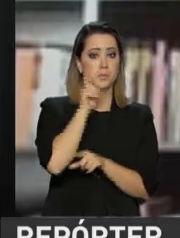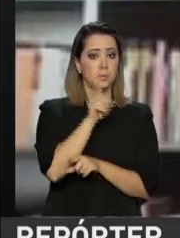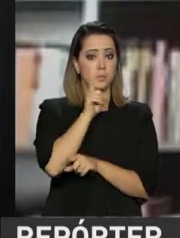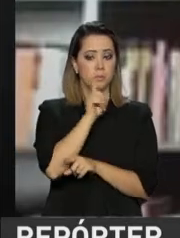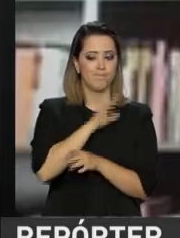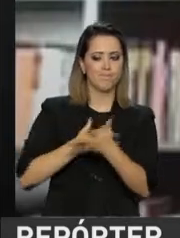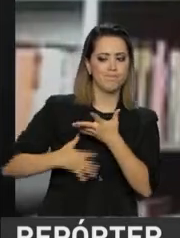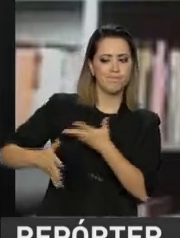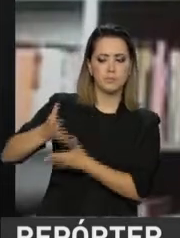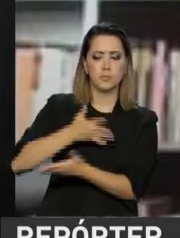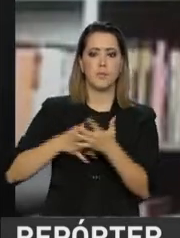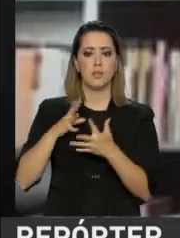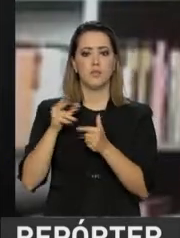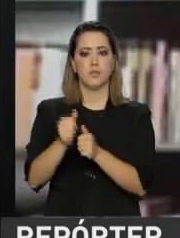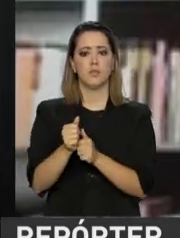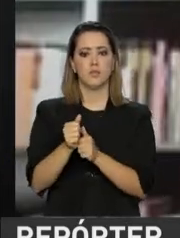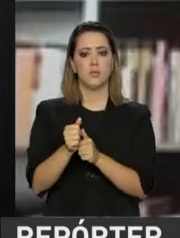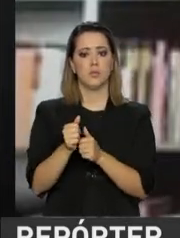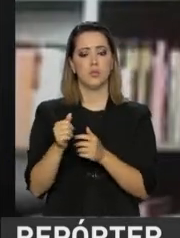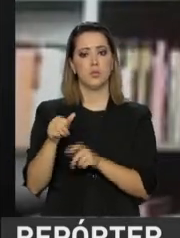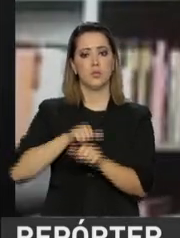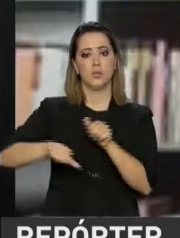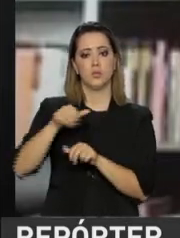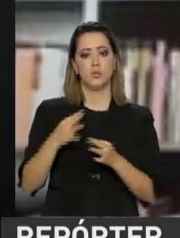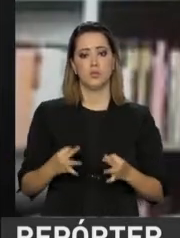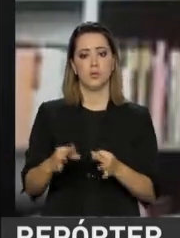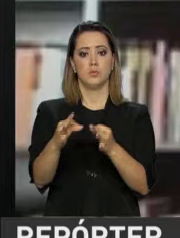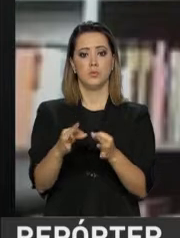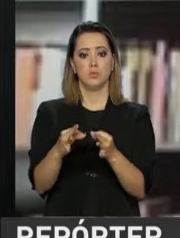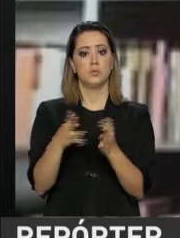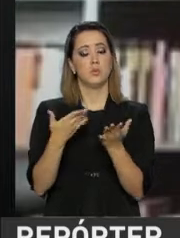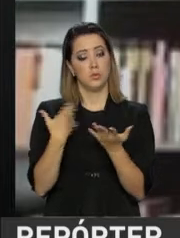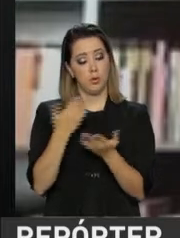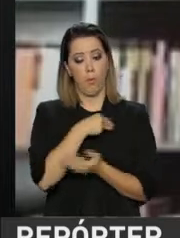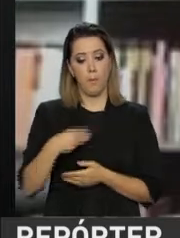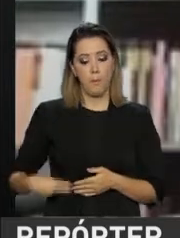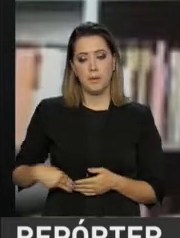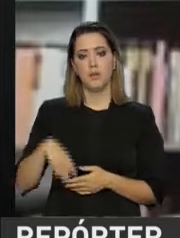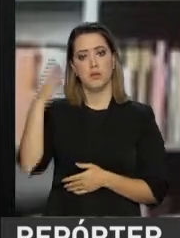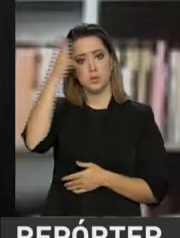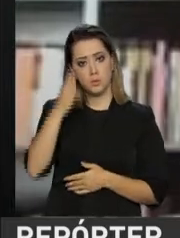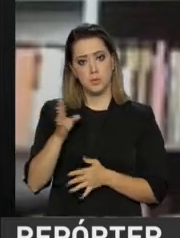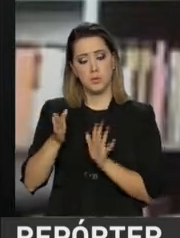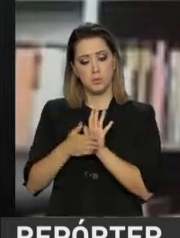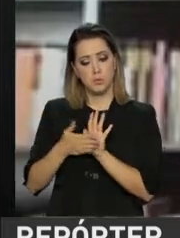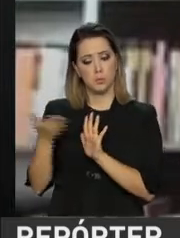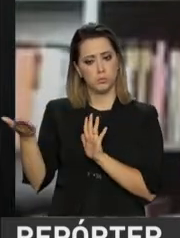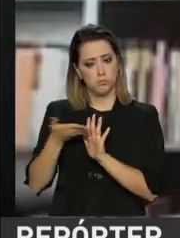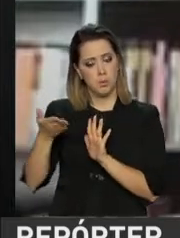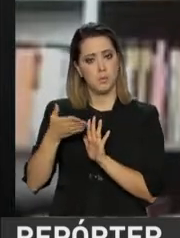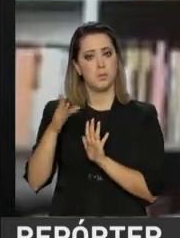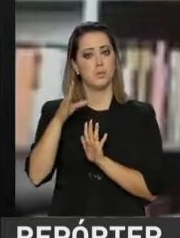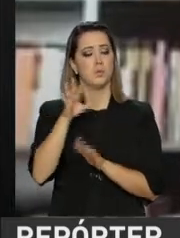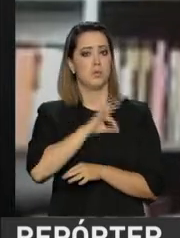sobretudo troca de tecnologia então o ministro propôs que o intercâmbio entre a polícia